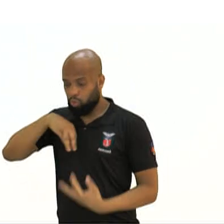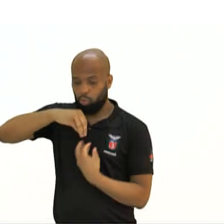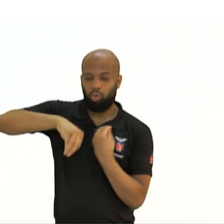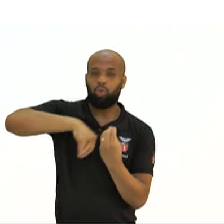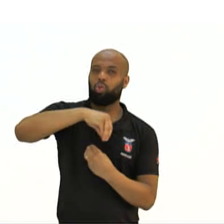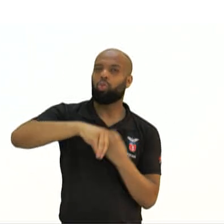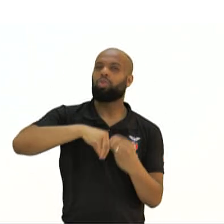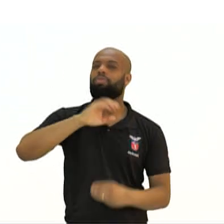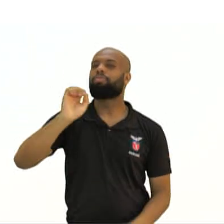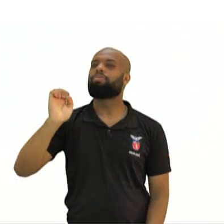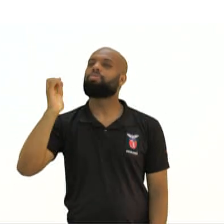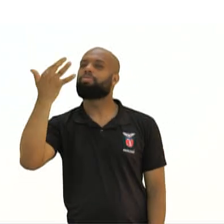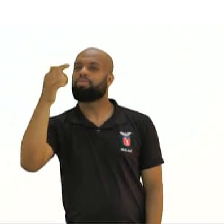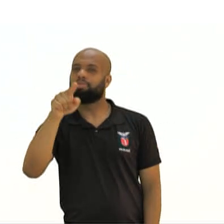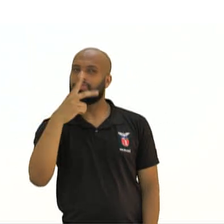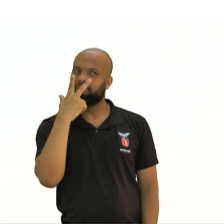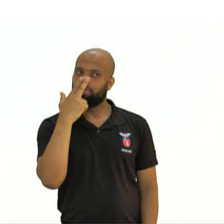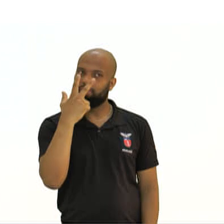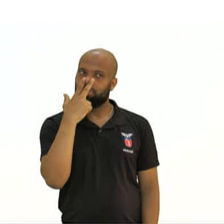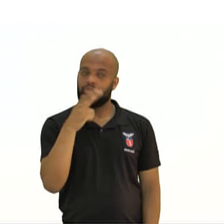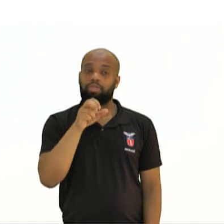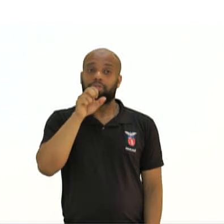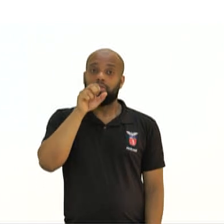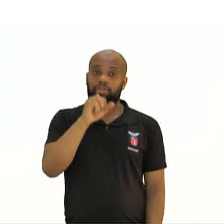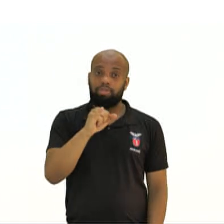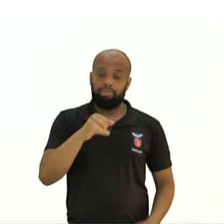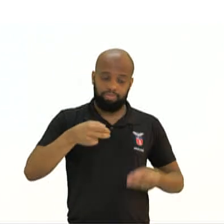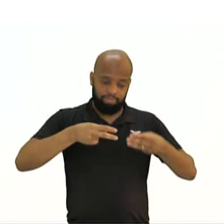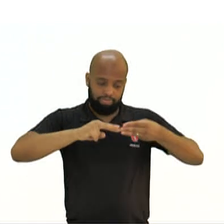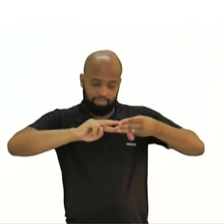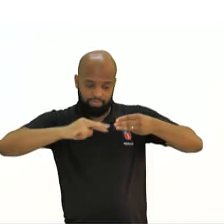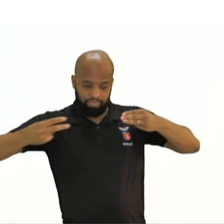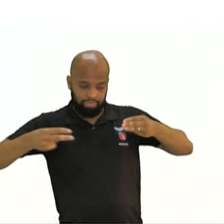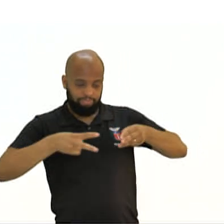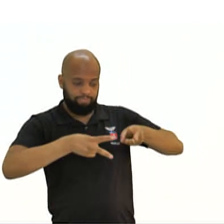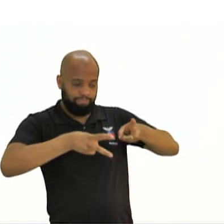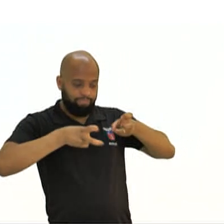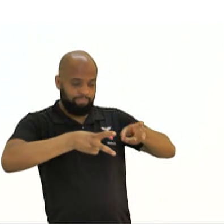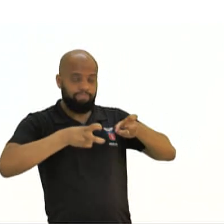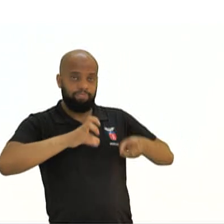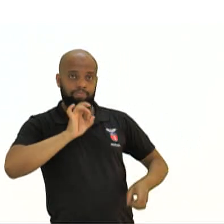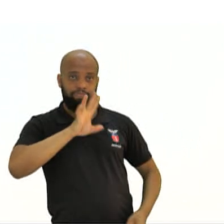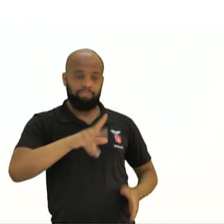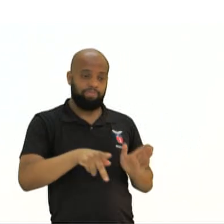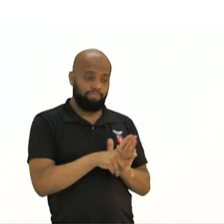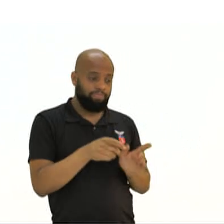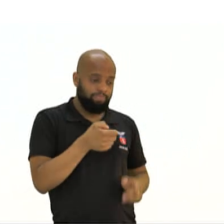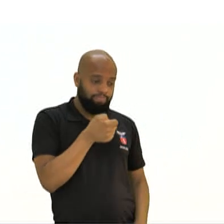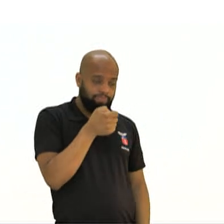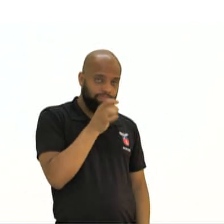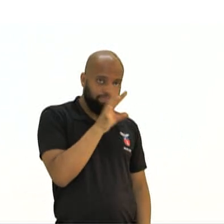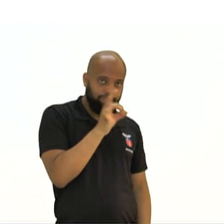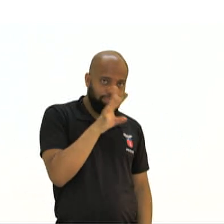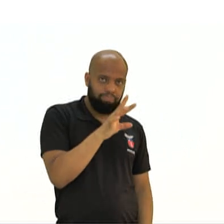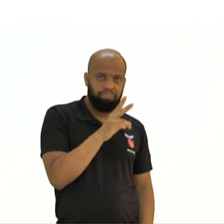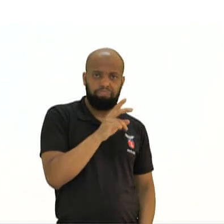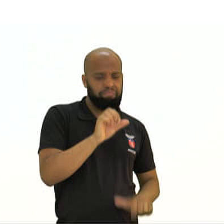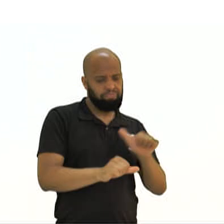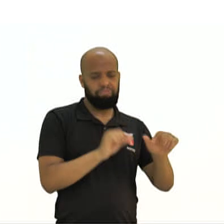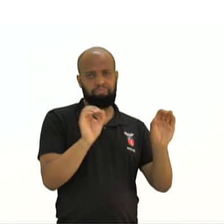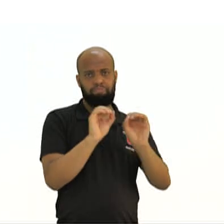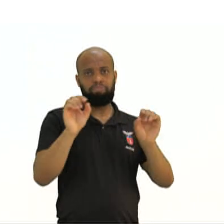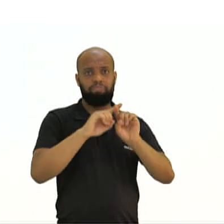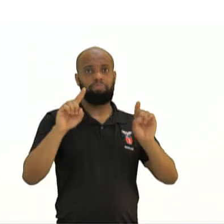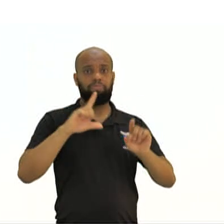amarela. Se ele observasse só aquelas que produziam vagem verde, ele não ia sair do lugar. O que ele